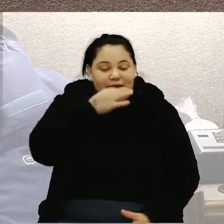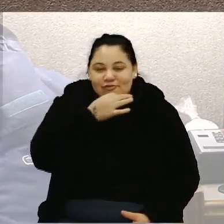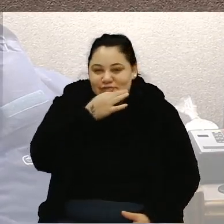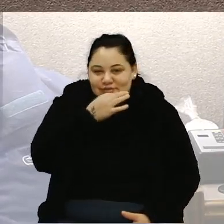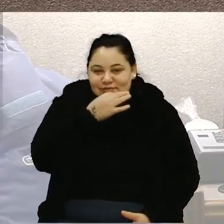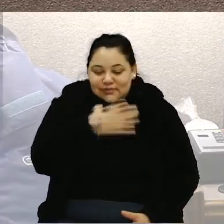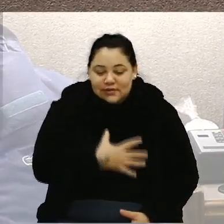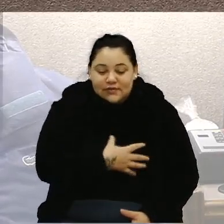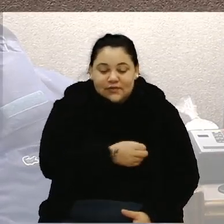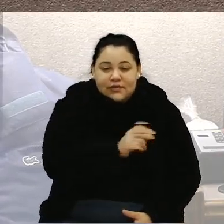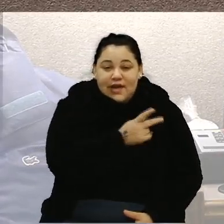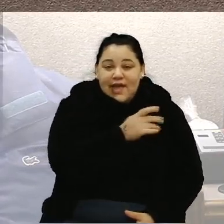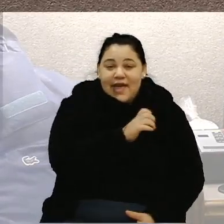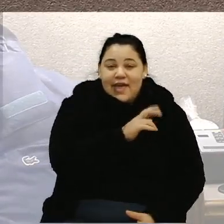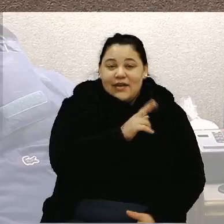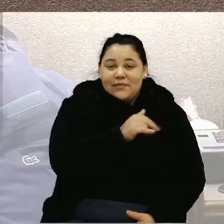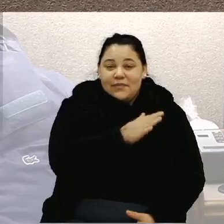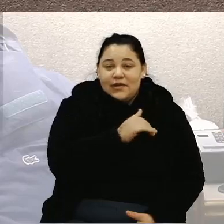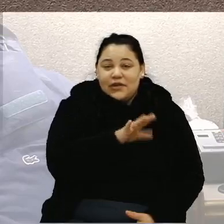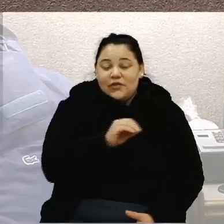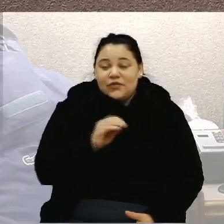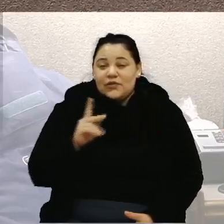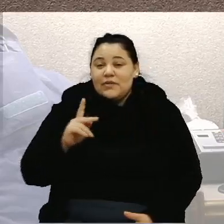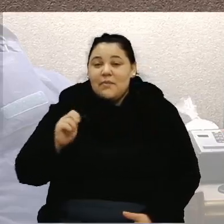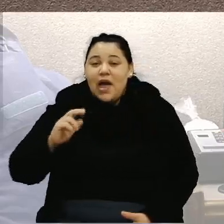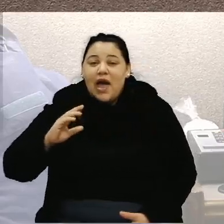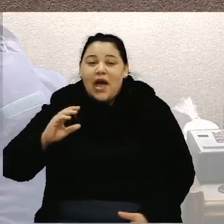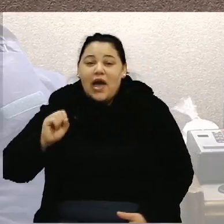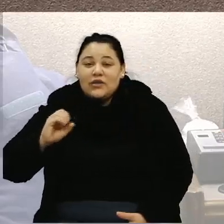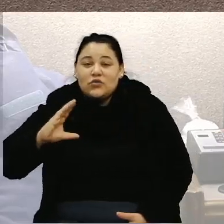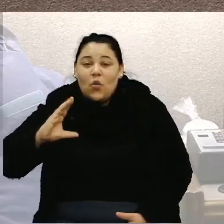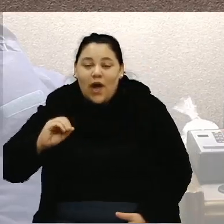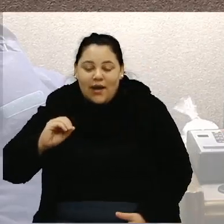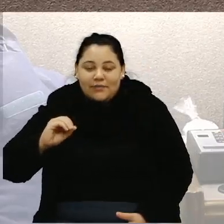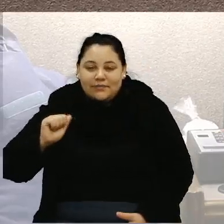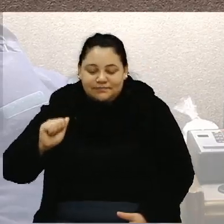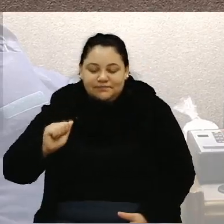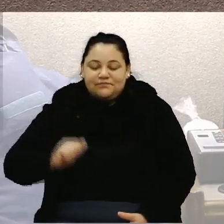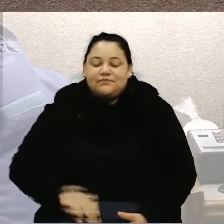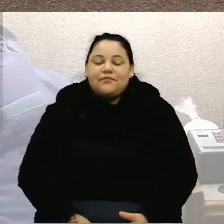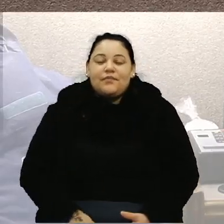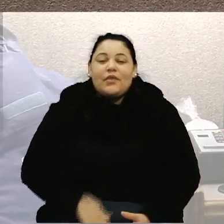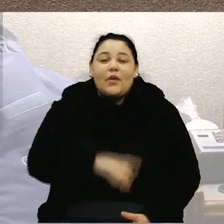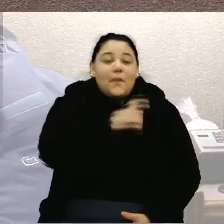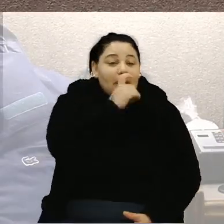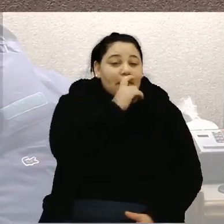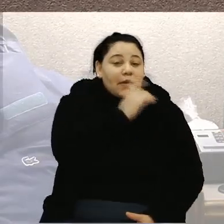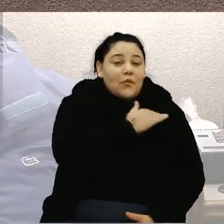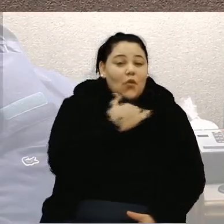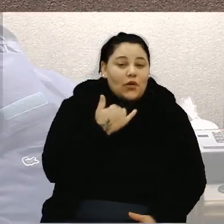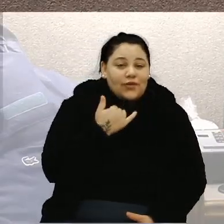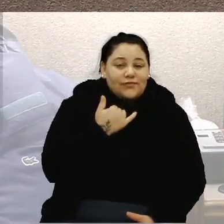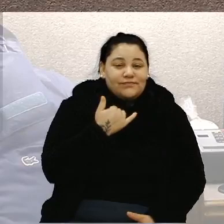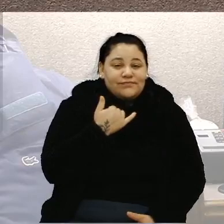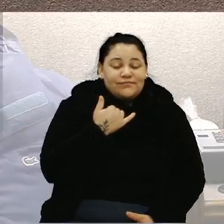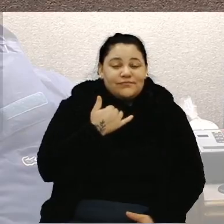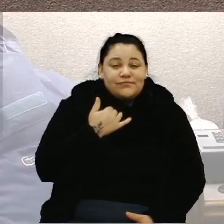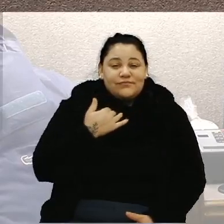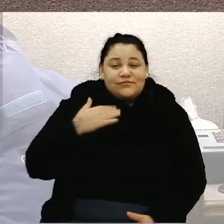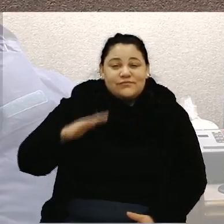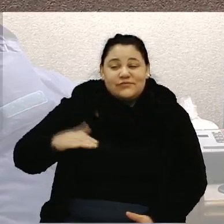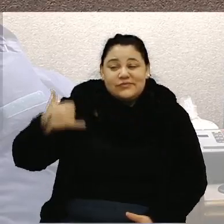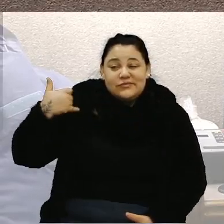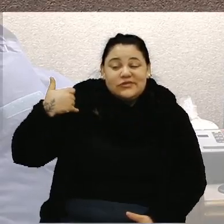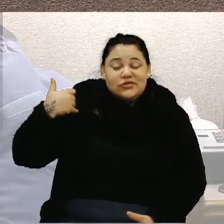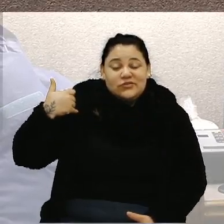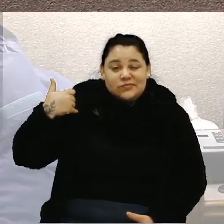filho de Hermínio e Páscoa Catusso. Seu pai faleceu quando tinha 3 anos de idade. Dos 3